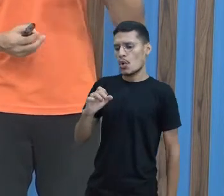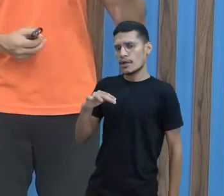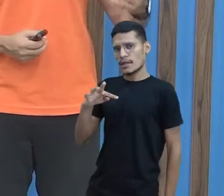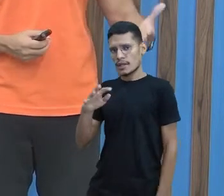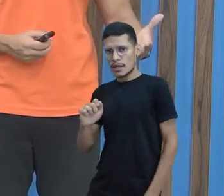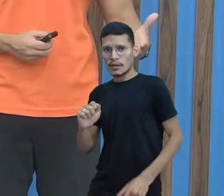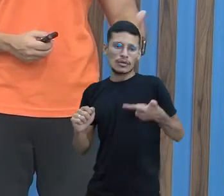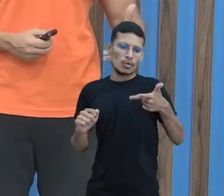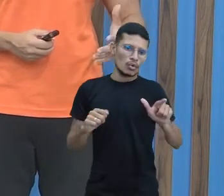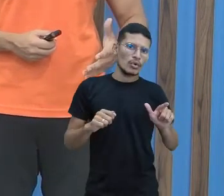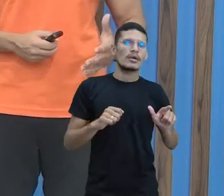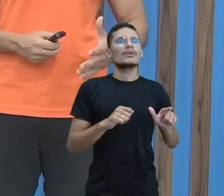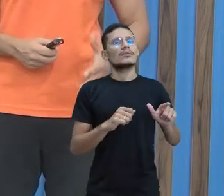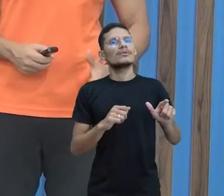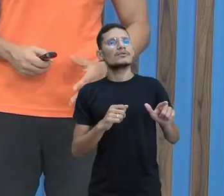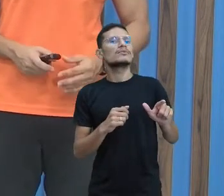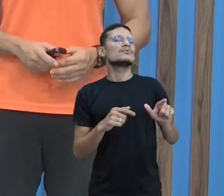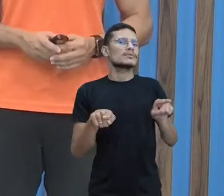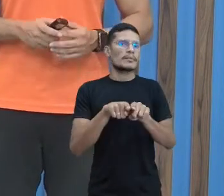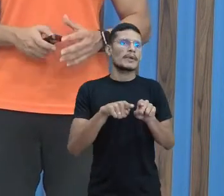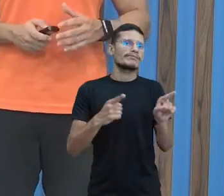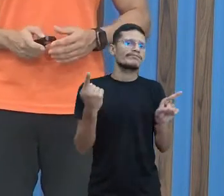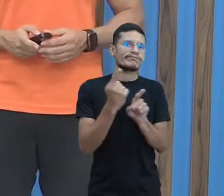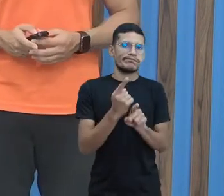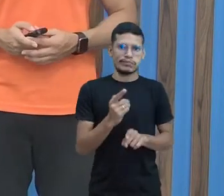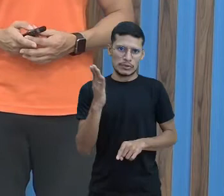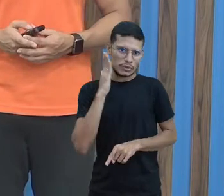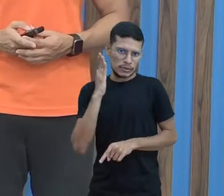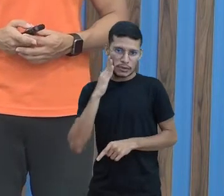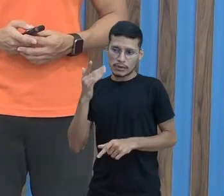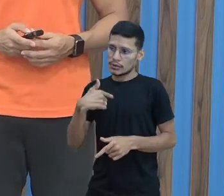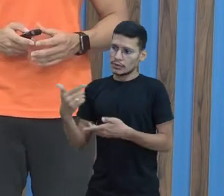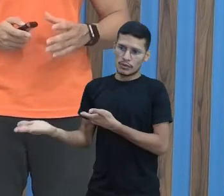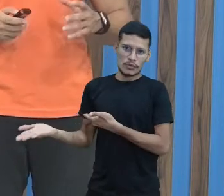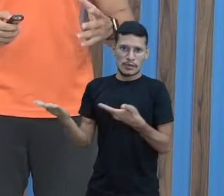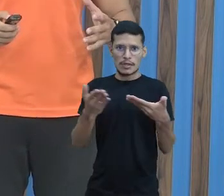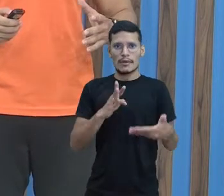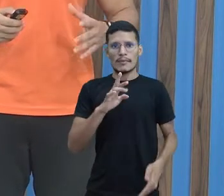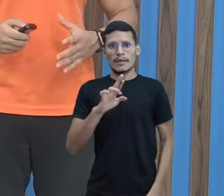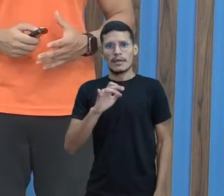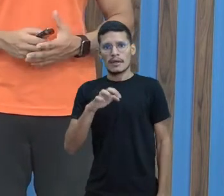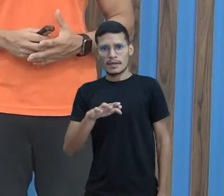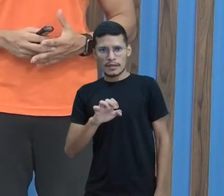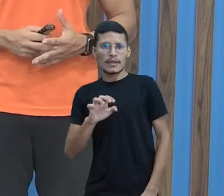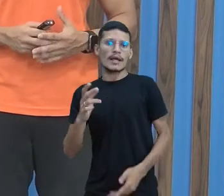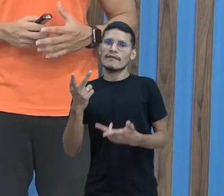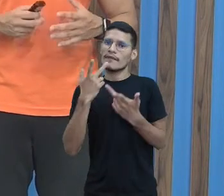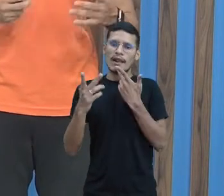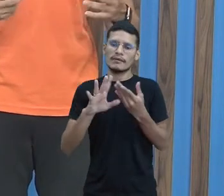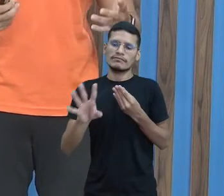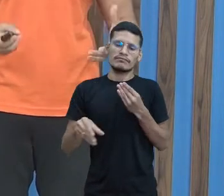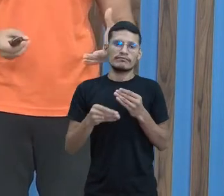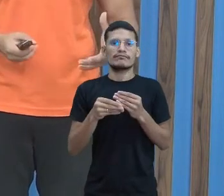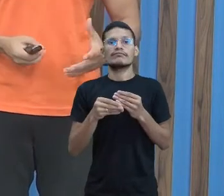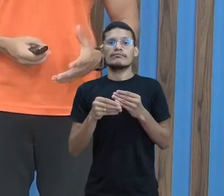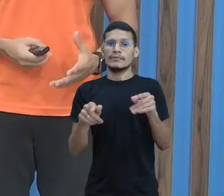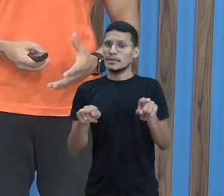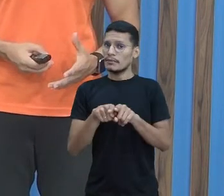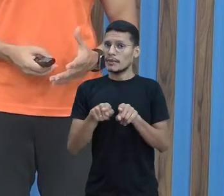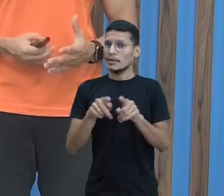depois encontra a outra, tá joia? Vou passar a palavrinha aqui para a Briane rapidinho, para ela fazer as suas